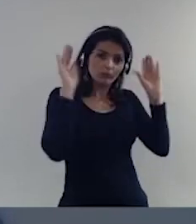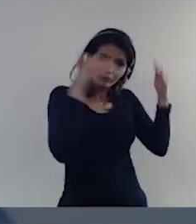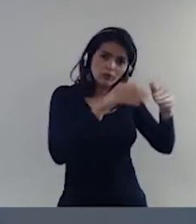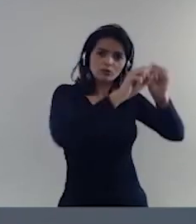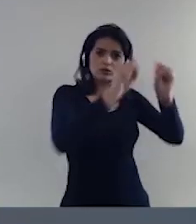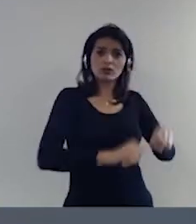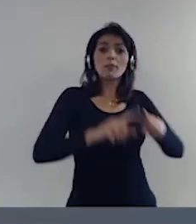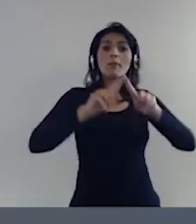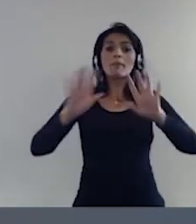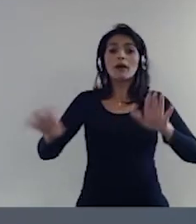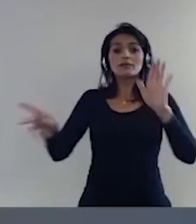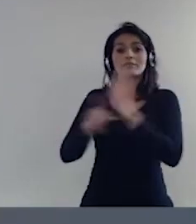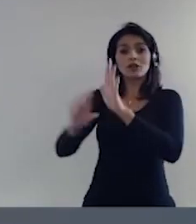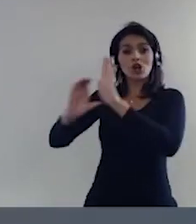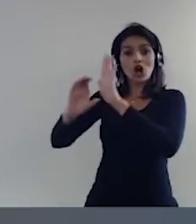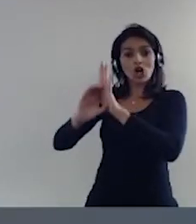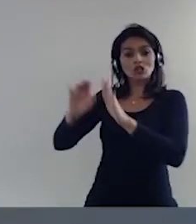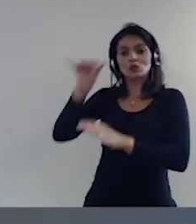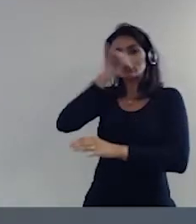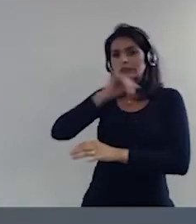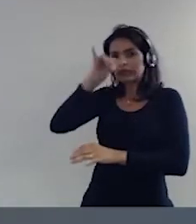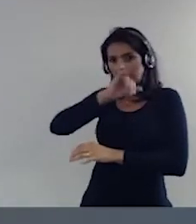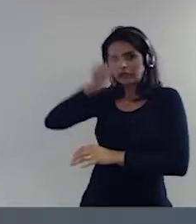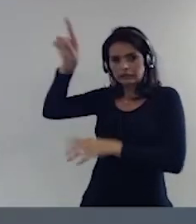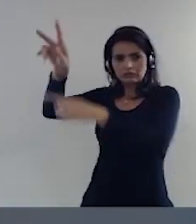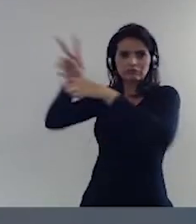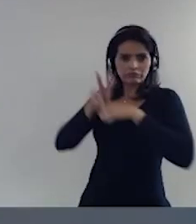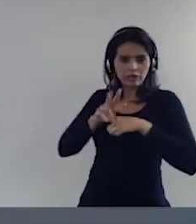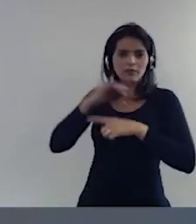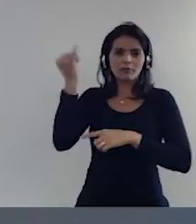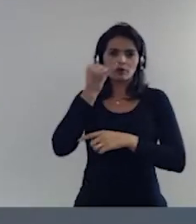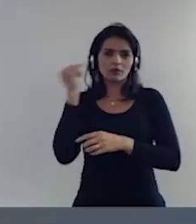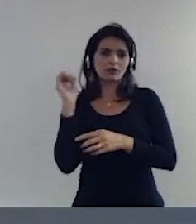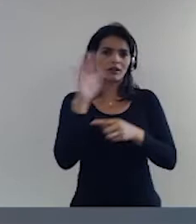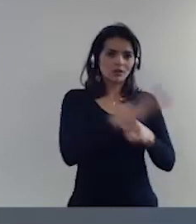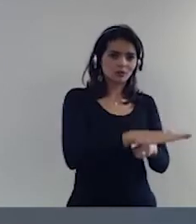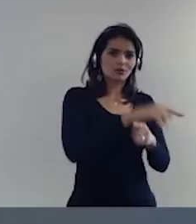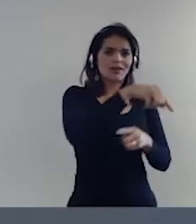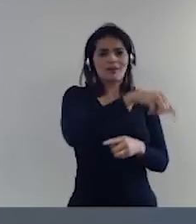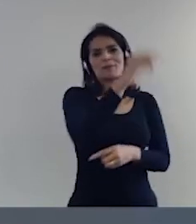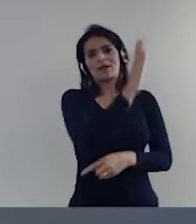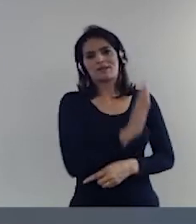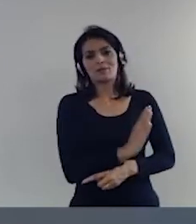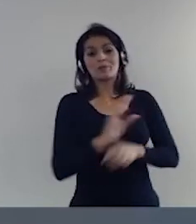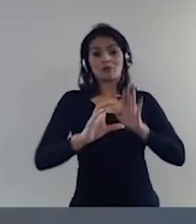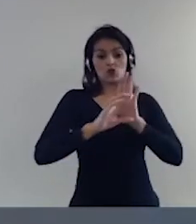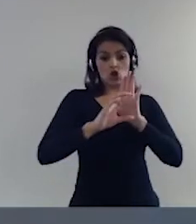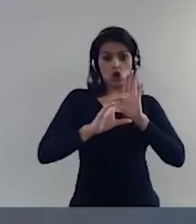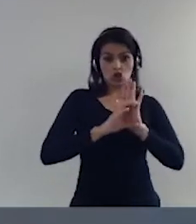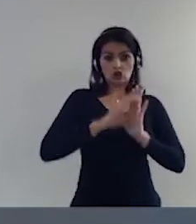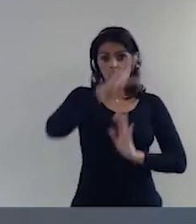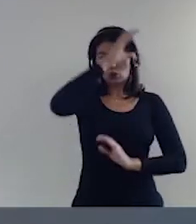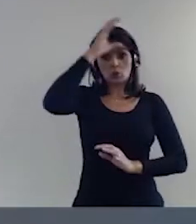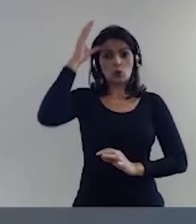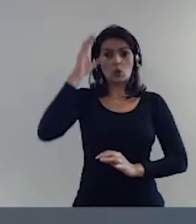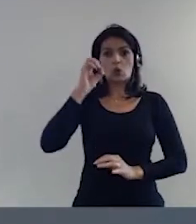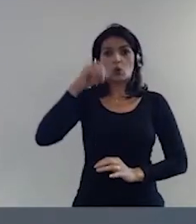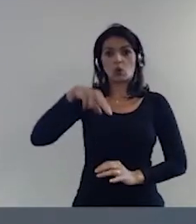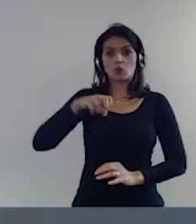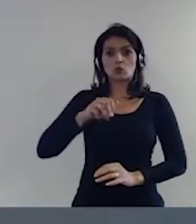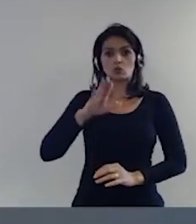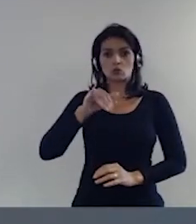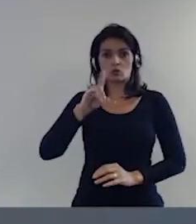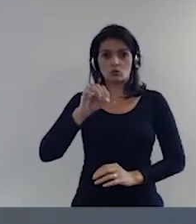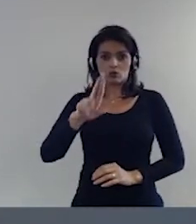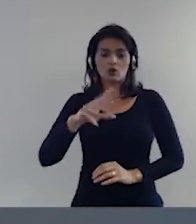italiana é muito importante para várias questões relativas ao Código Civil brasileiro. E o Código do Consumidor também trata dessa